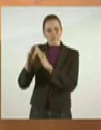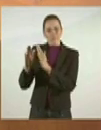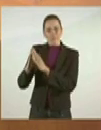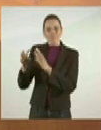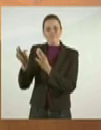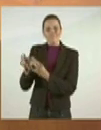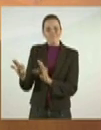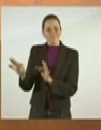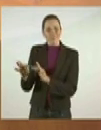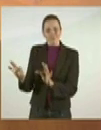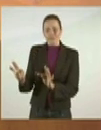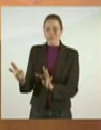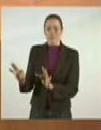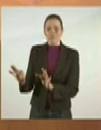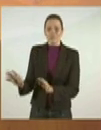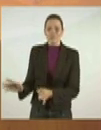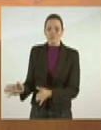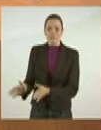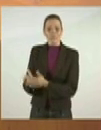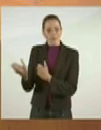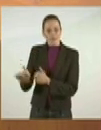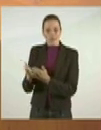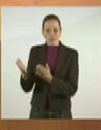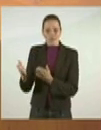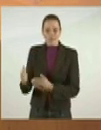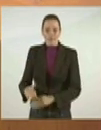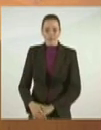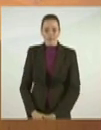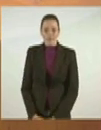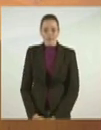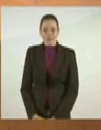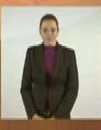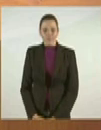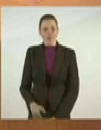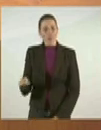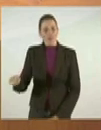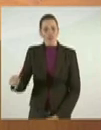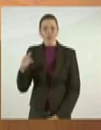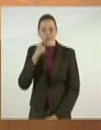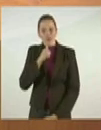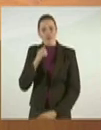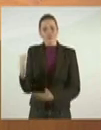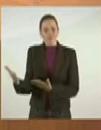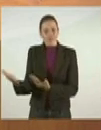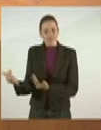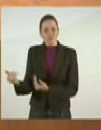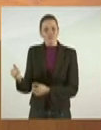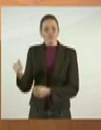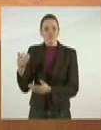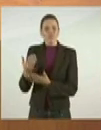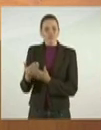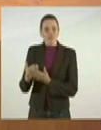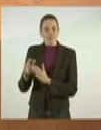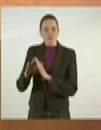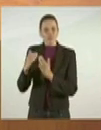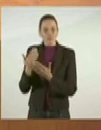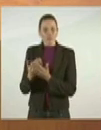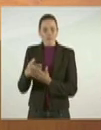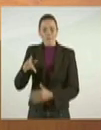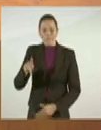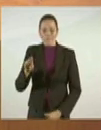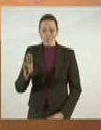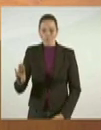humilde de frente para o Castelão uma jovem que estudou em escola pública e aos 17 anos conseguiu